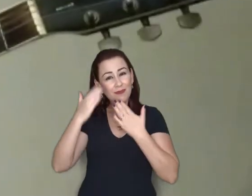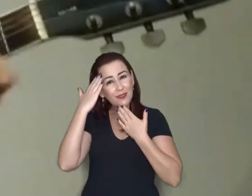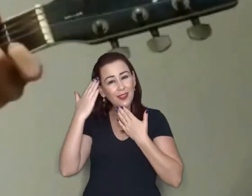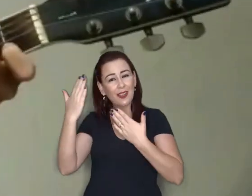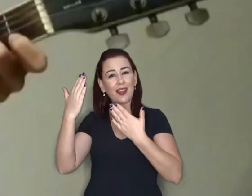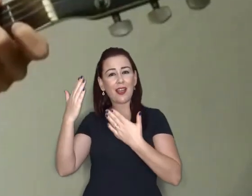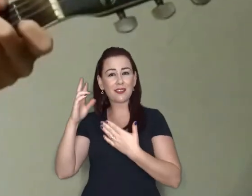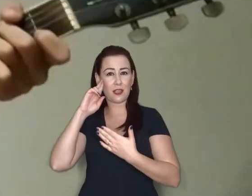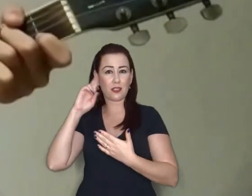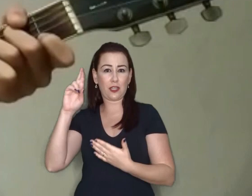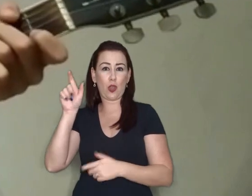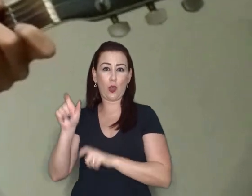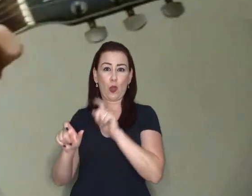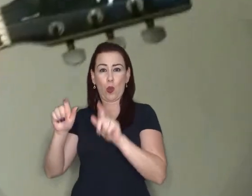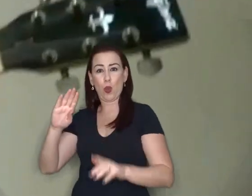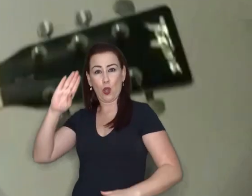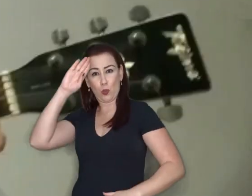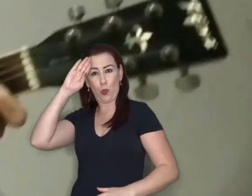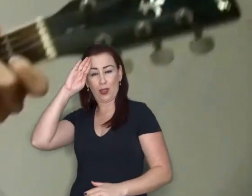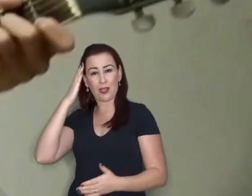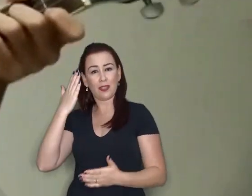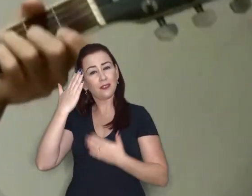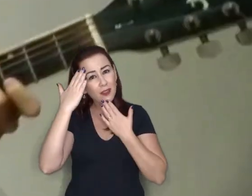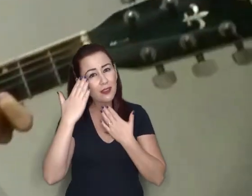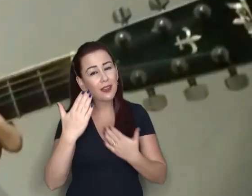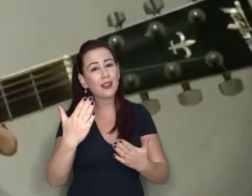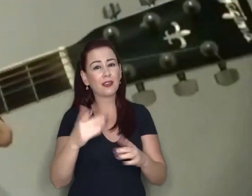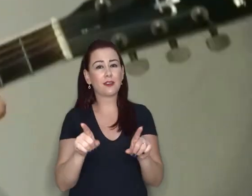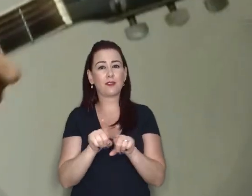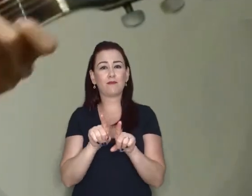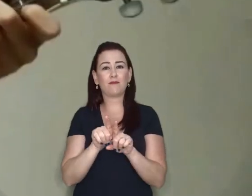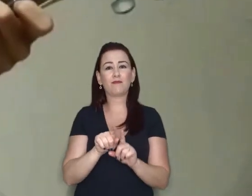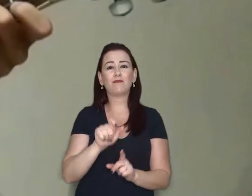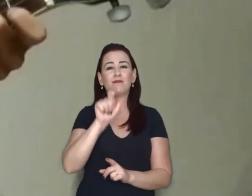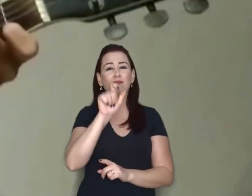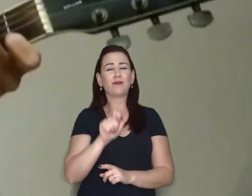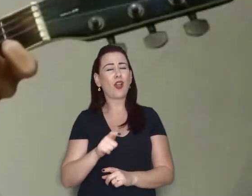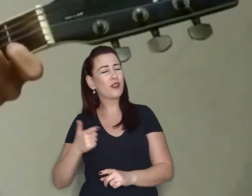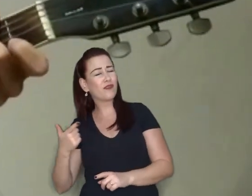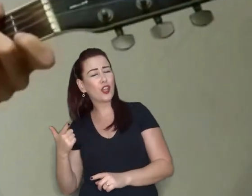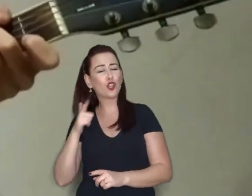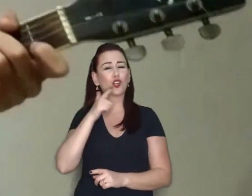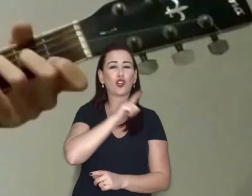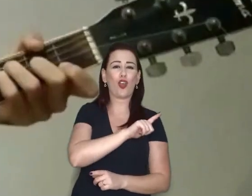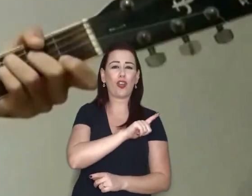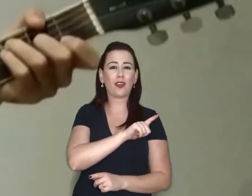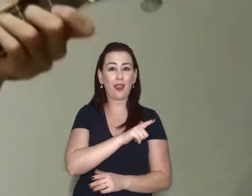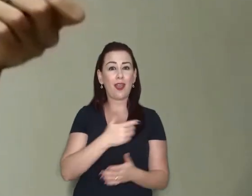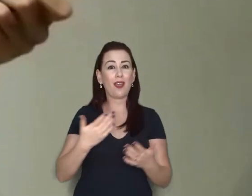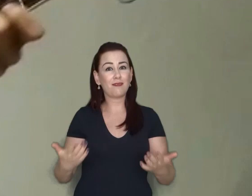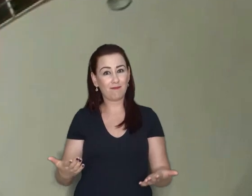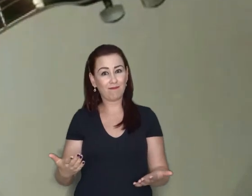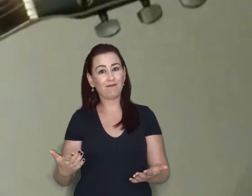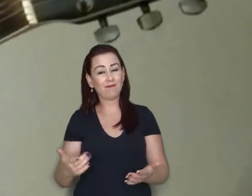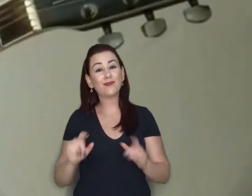Senhor dos Exércitos, graças a nobre vitória.